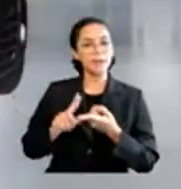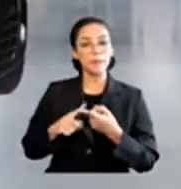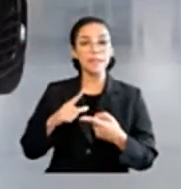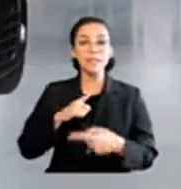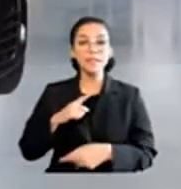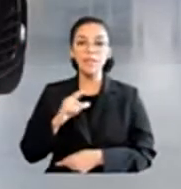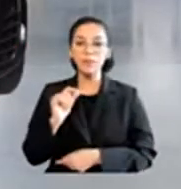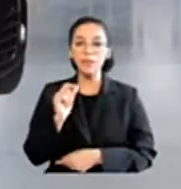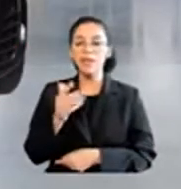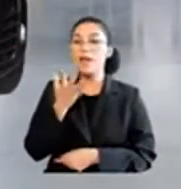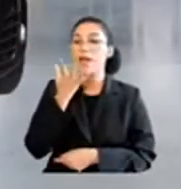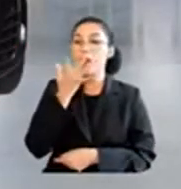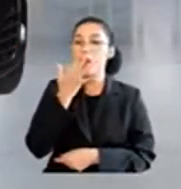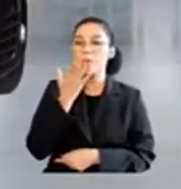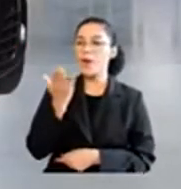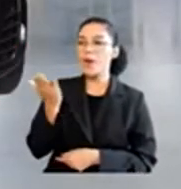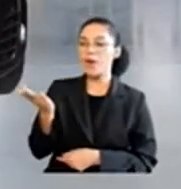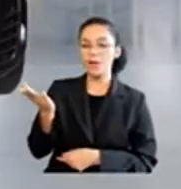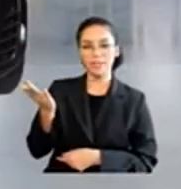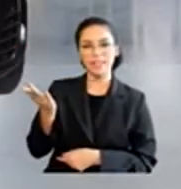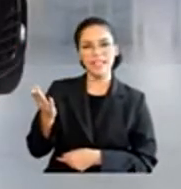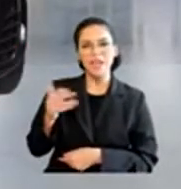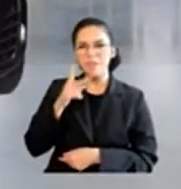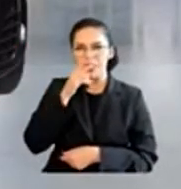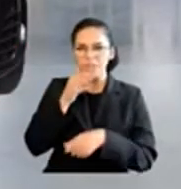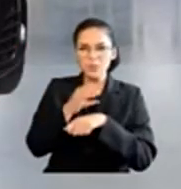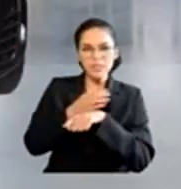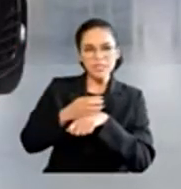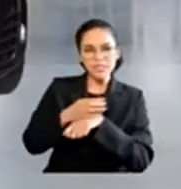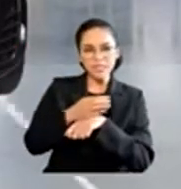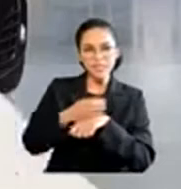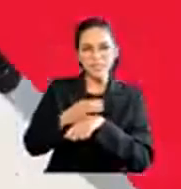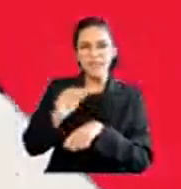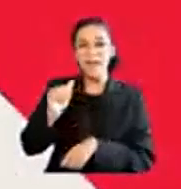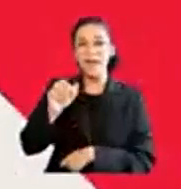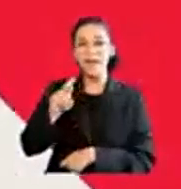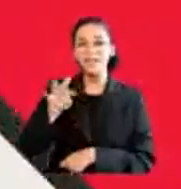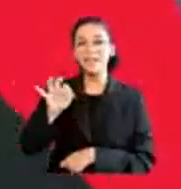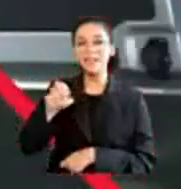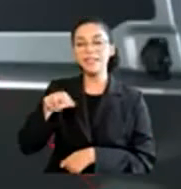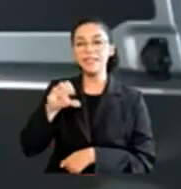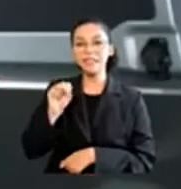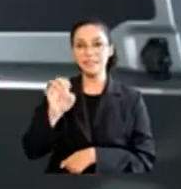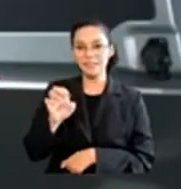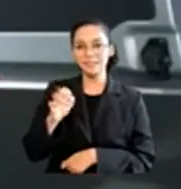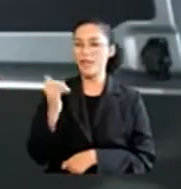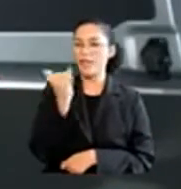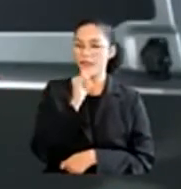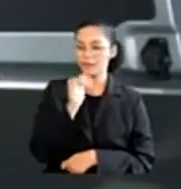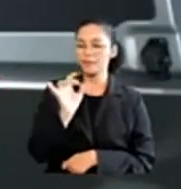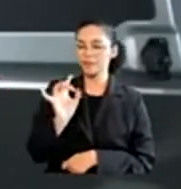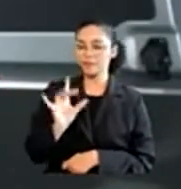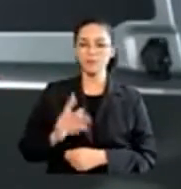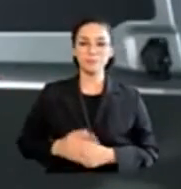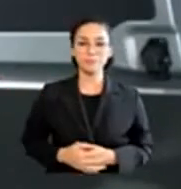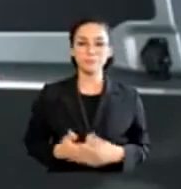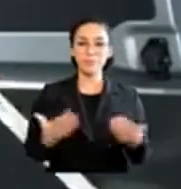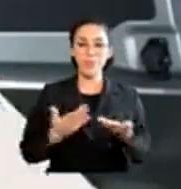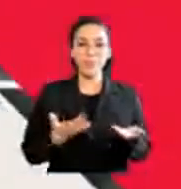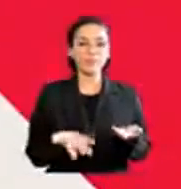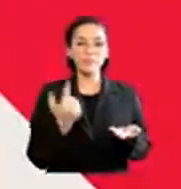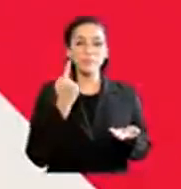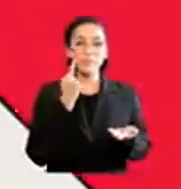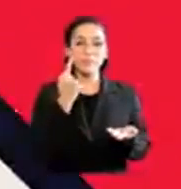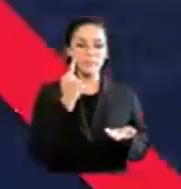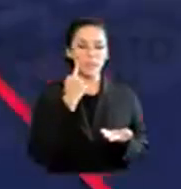cor cinza artense, exclusiva da versão elétrica. Vamos agora conhecer os features que confirmam que o novo